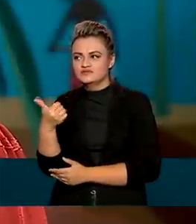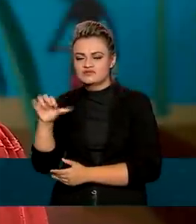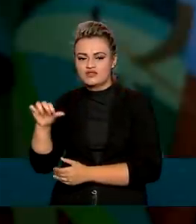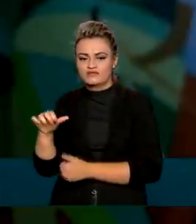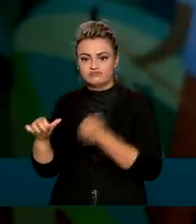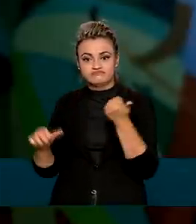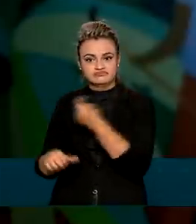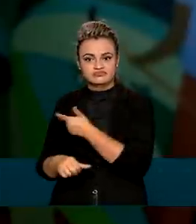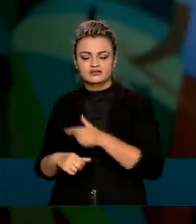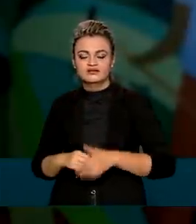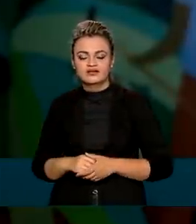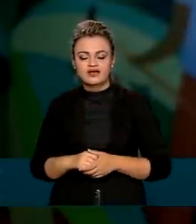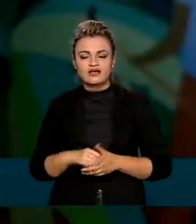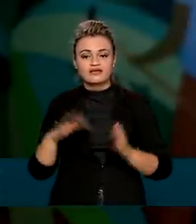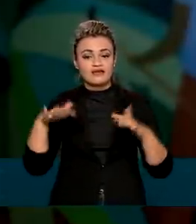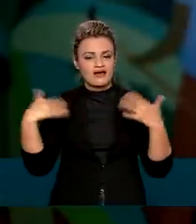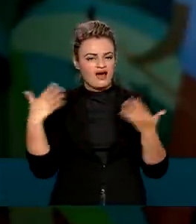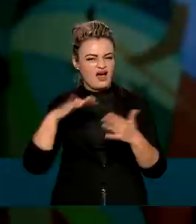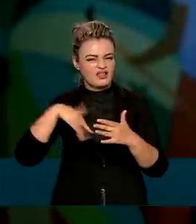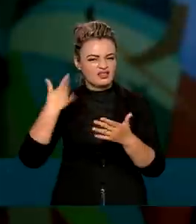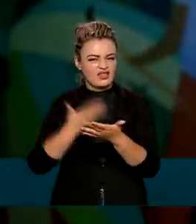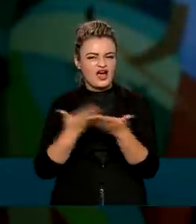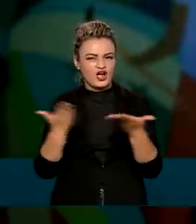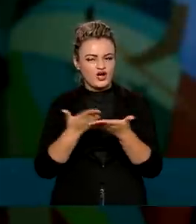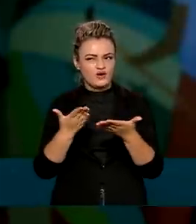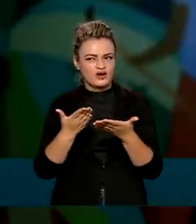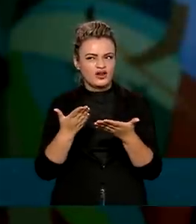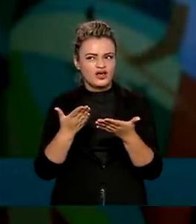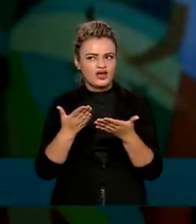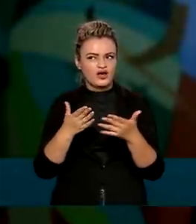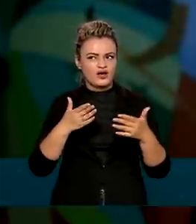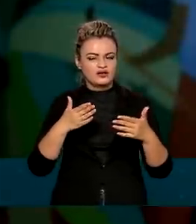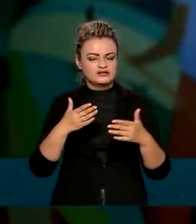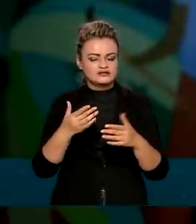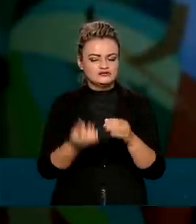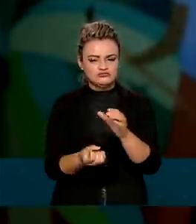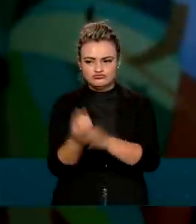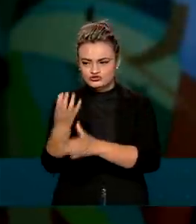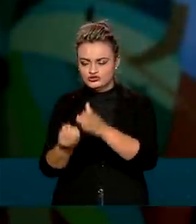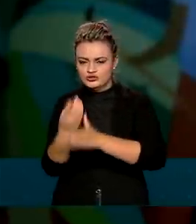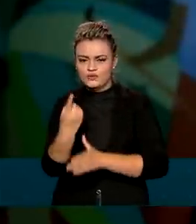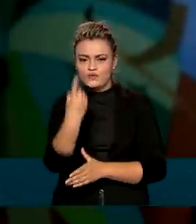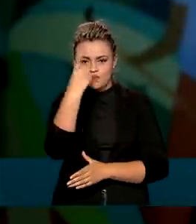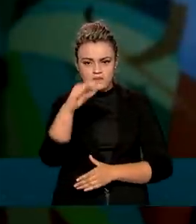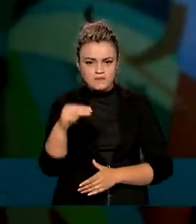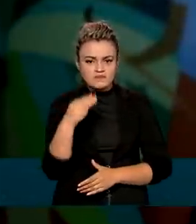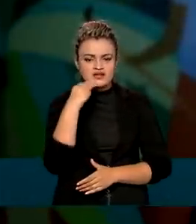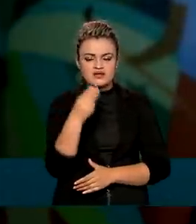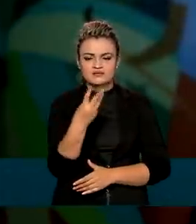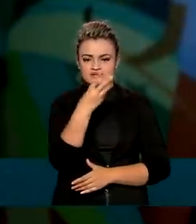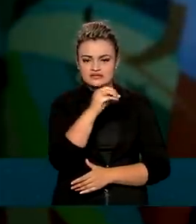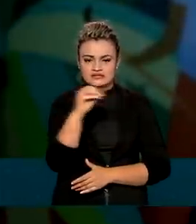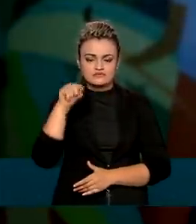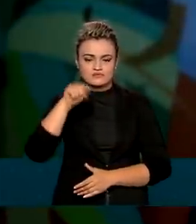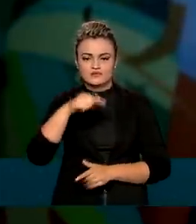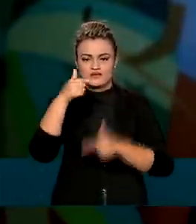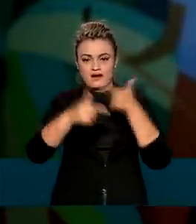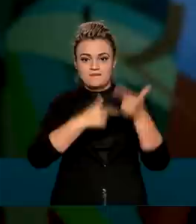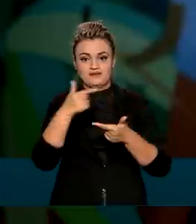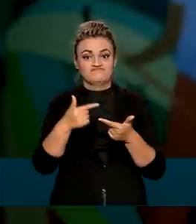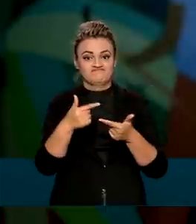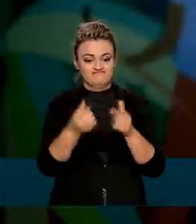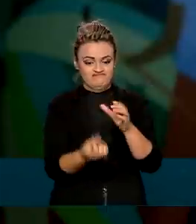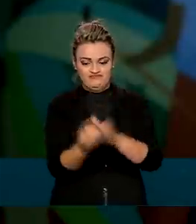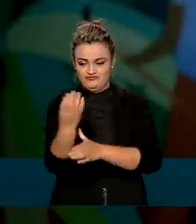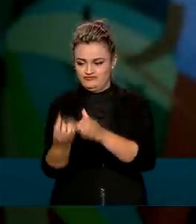ano até o momento já criamos né a queremos ao o mercado criou mais de 1 milhão e 300 mil empregos